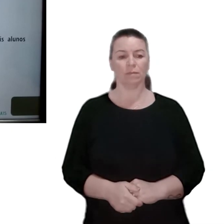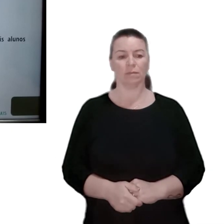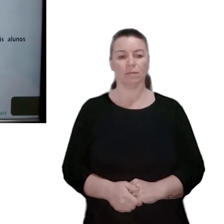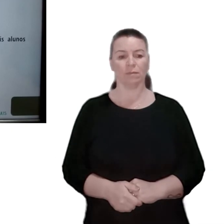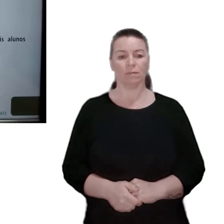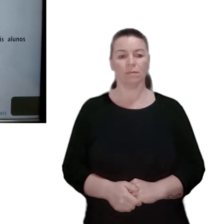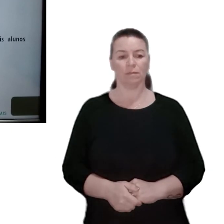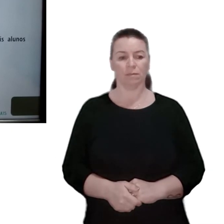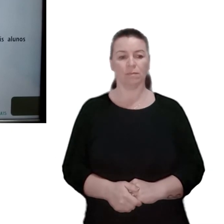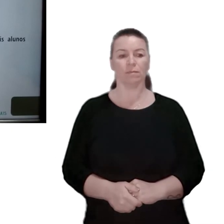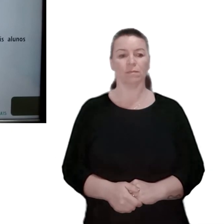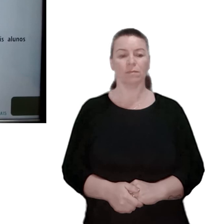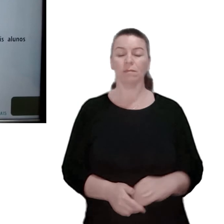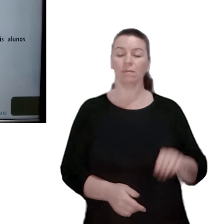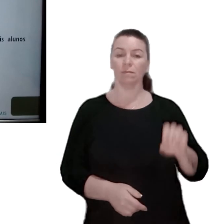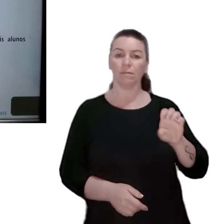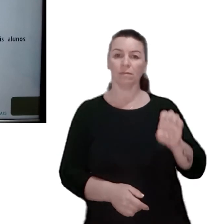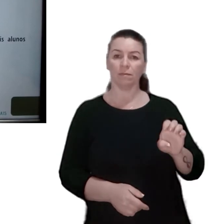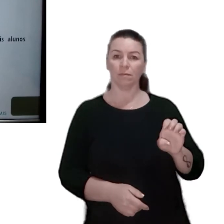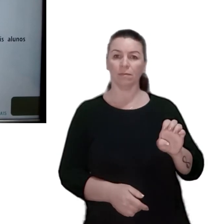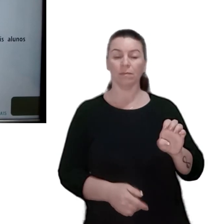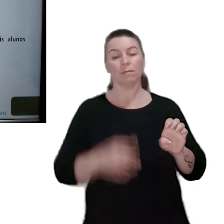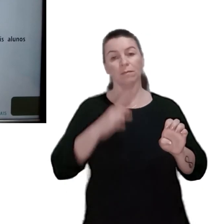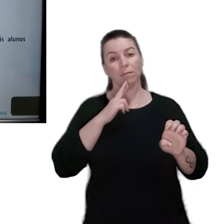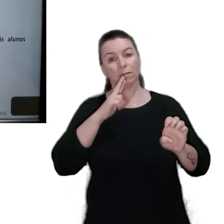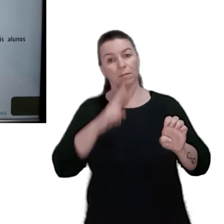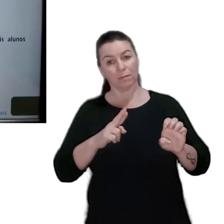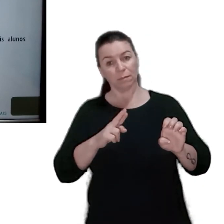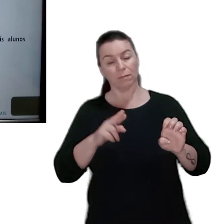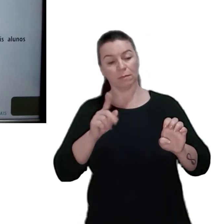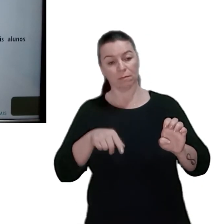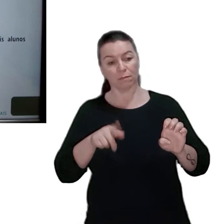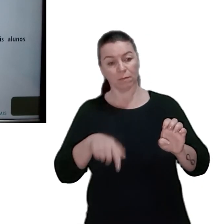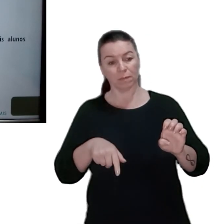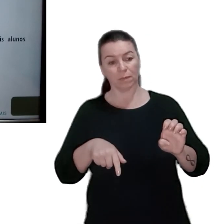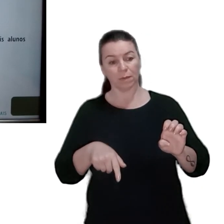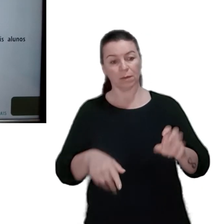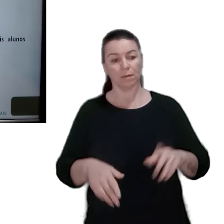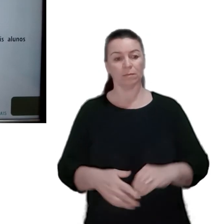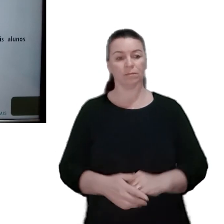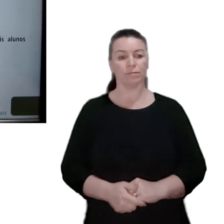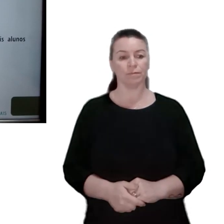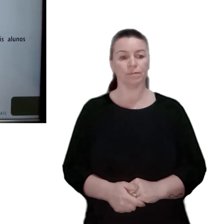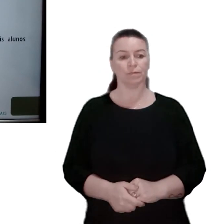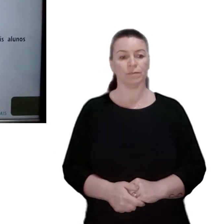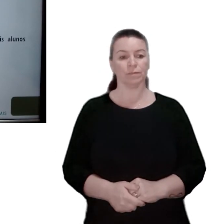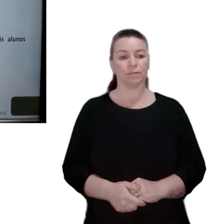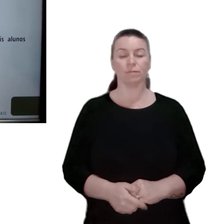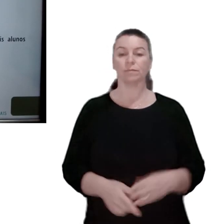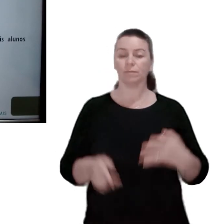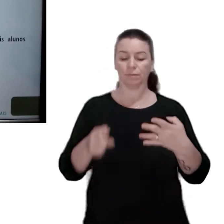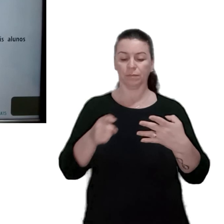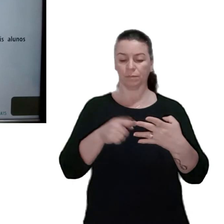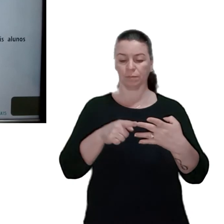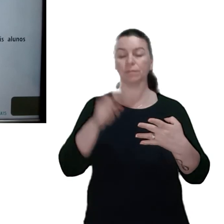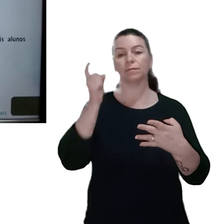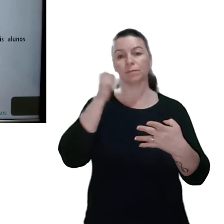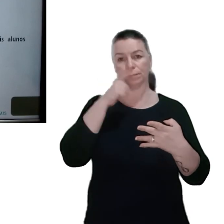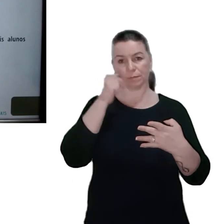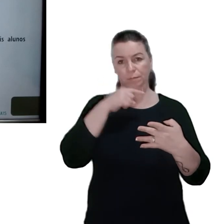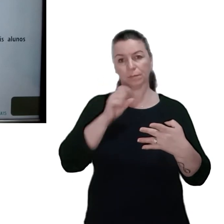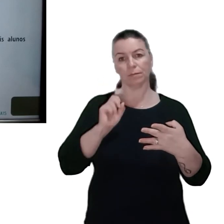Então é falsa. E aí restou a alternativa E, vamos fazer a avaliação dela. Beto mentiu,